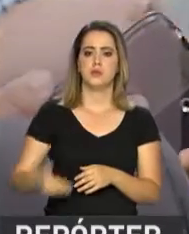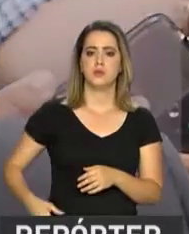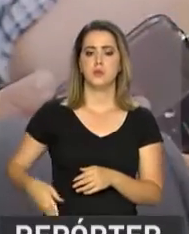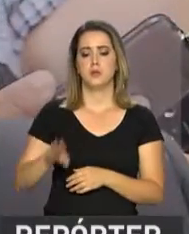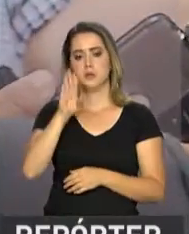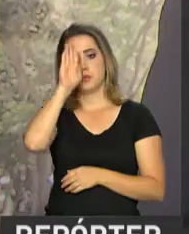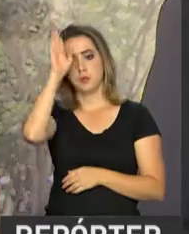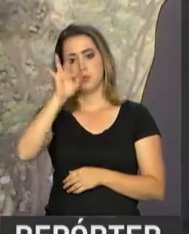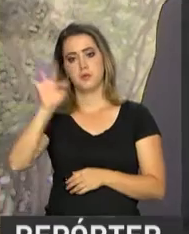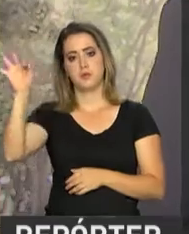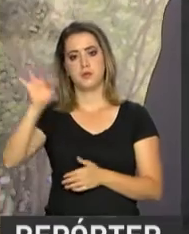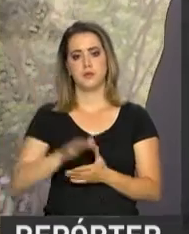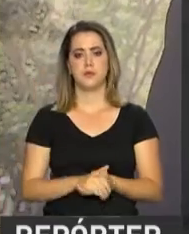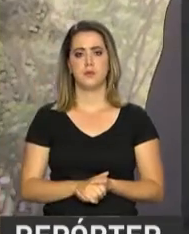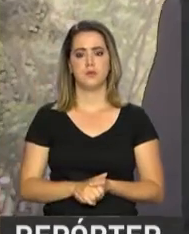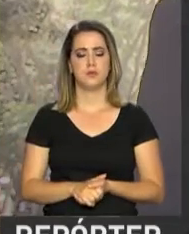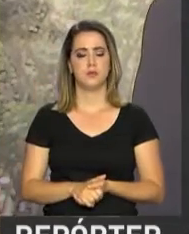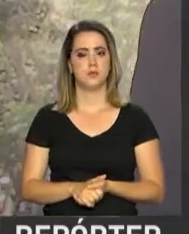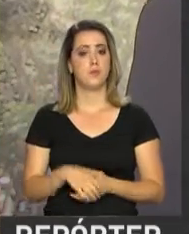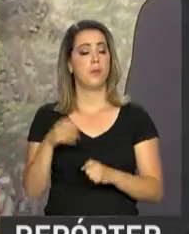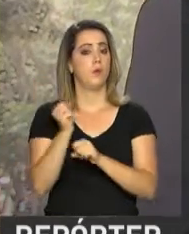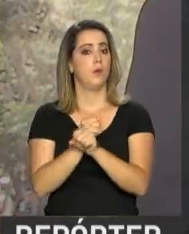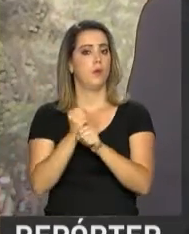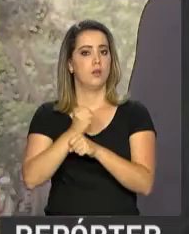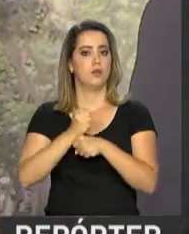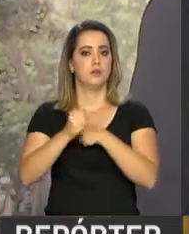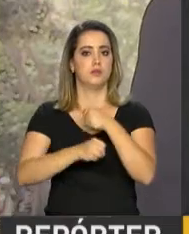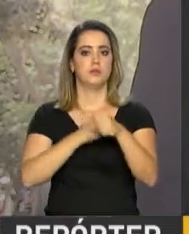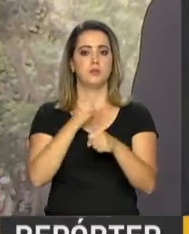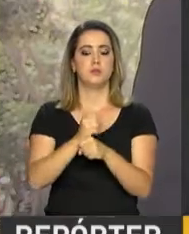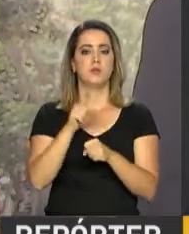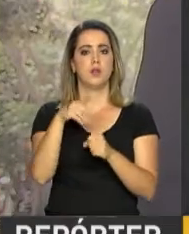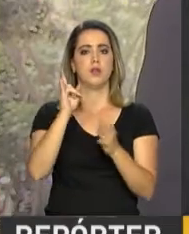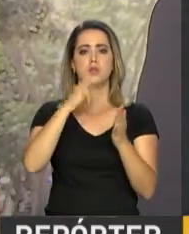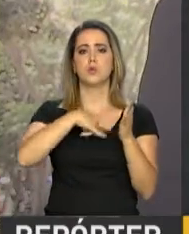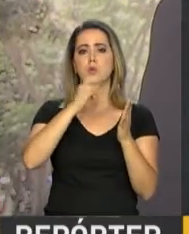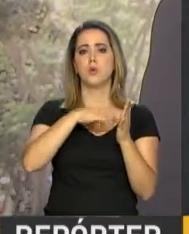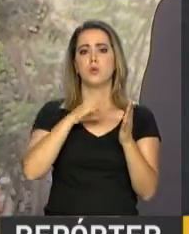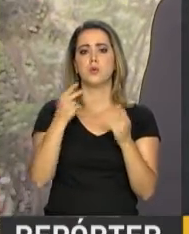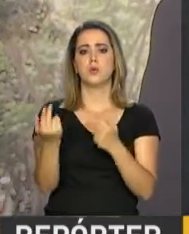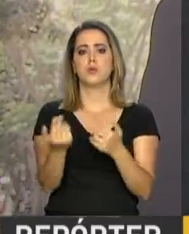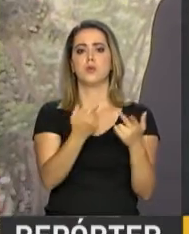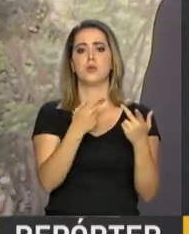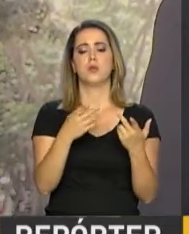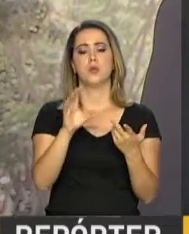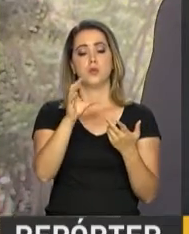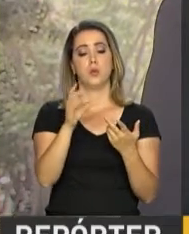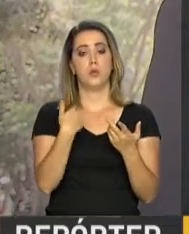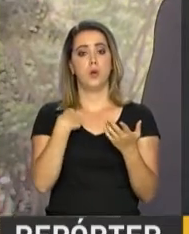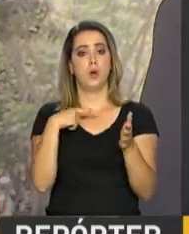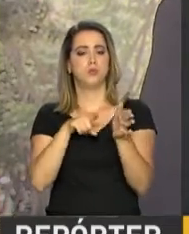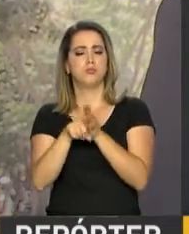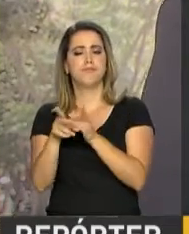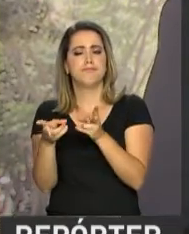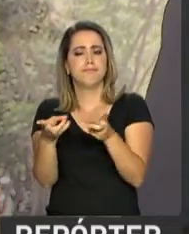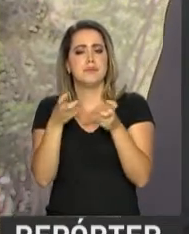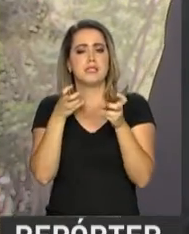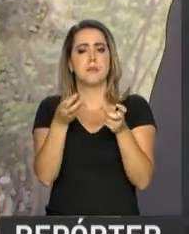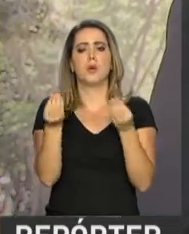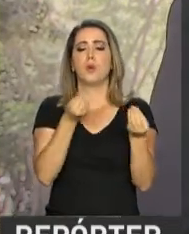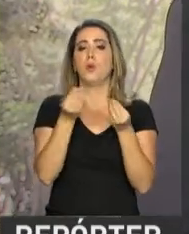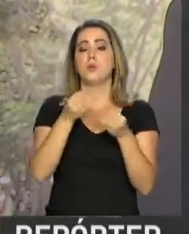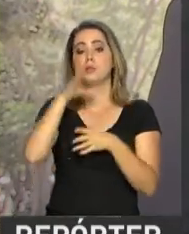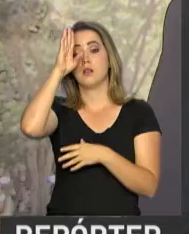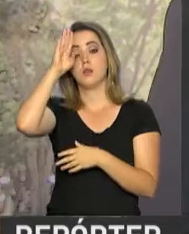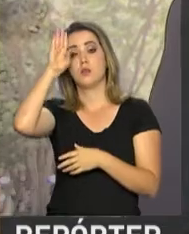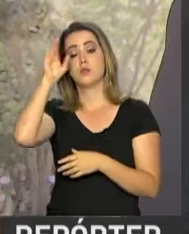universidades federais elaborado anualmente esse documento é como um raio x do ensino superior no brasil importante guia para a